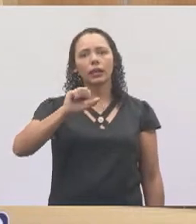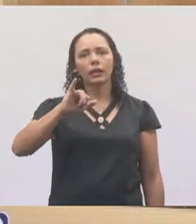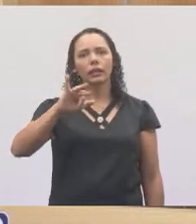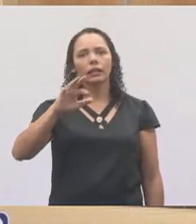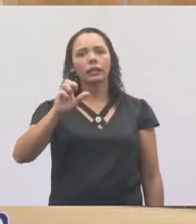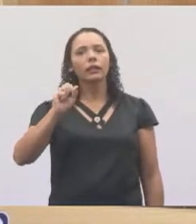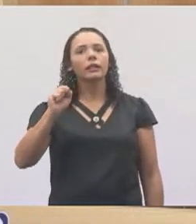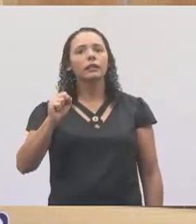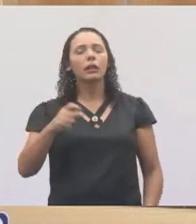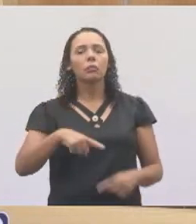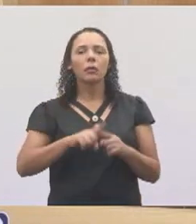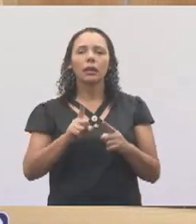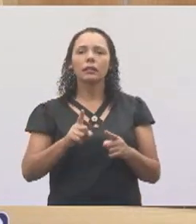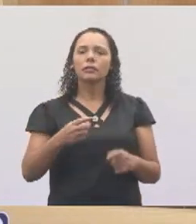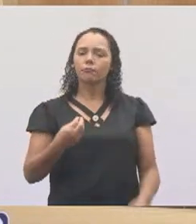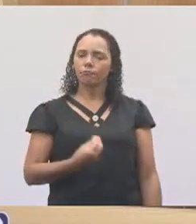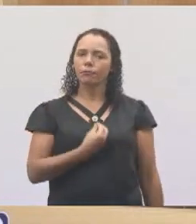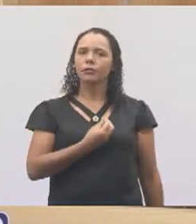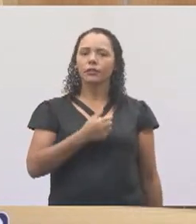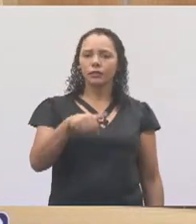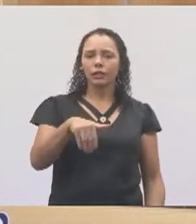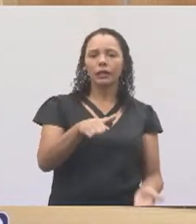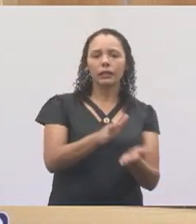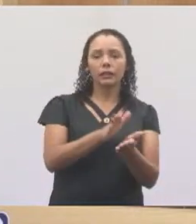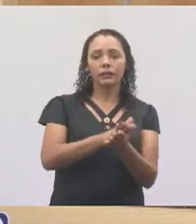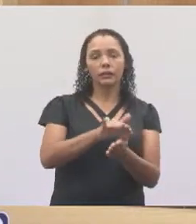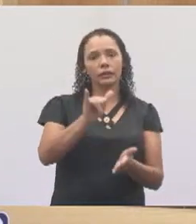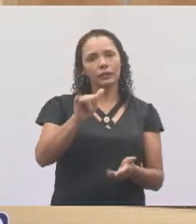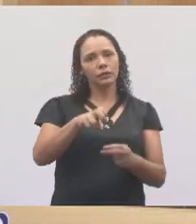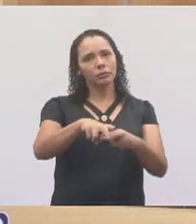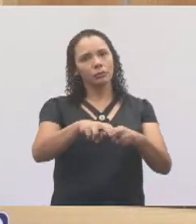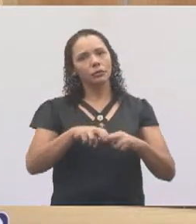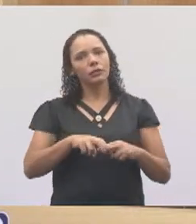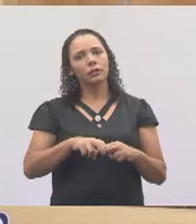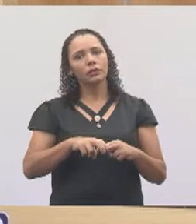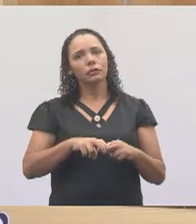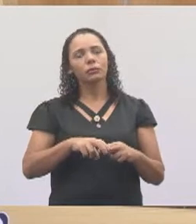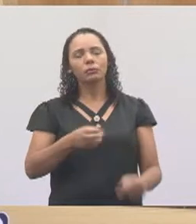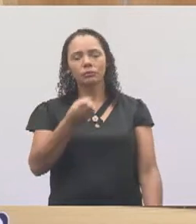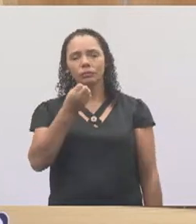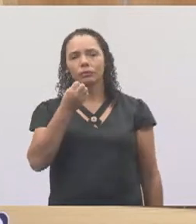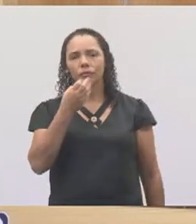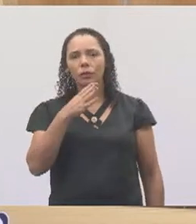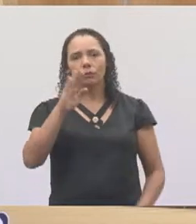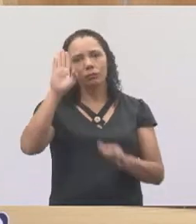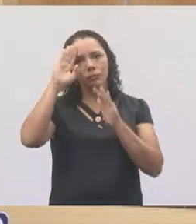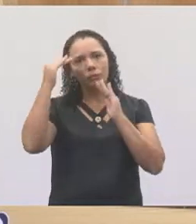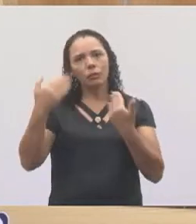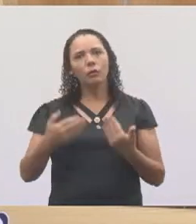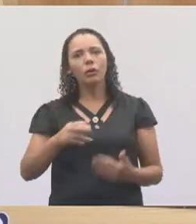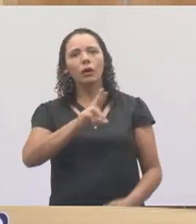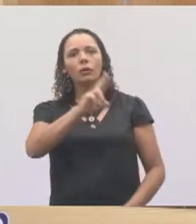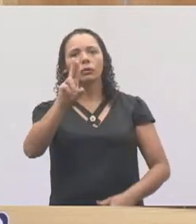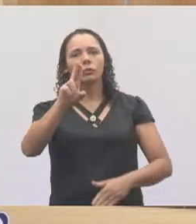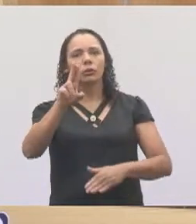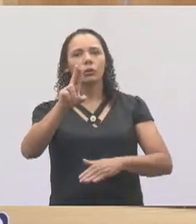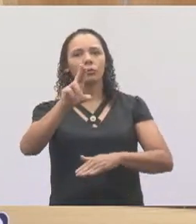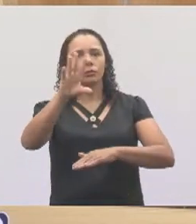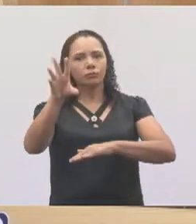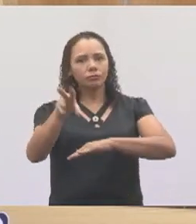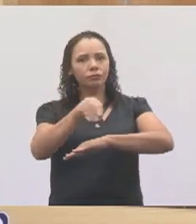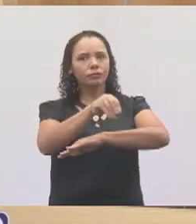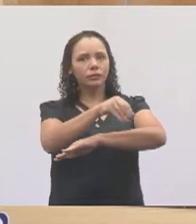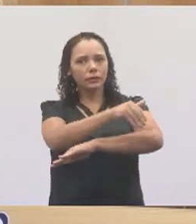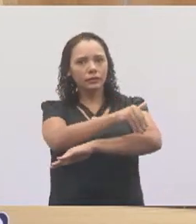aqui. Então nada mais justo do que deixar o seu nome gravado nesse dia de festa. Parabéns a todos vocês,